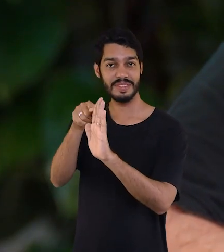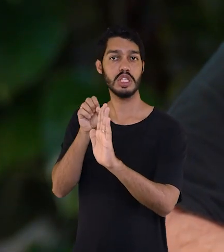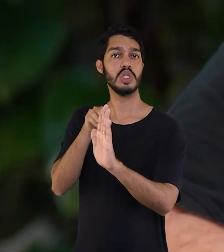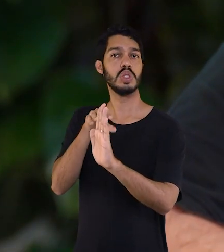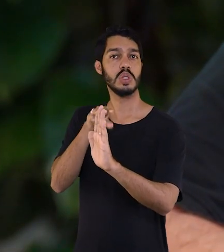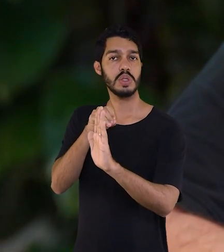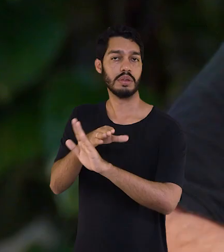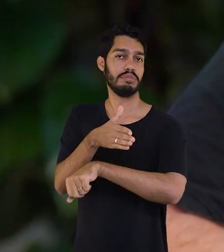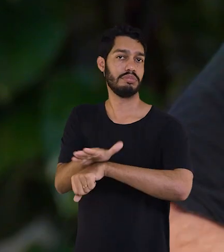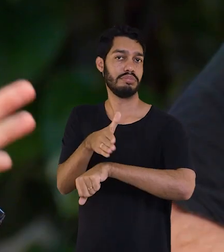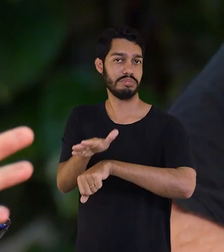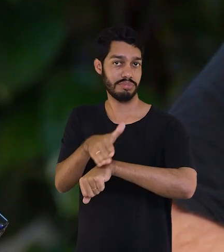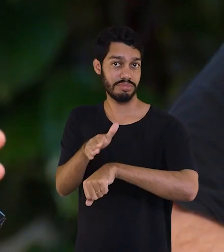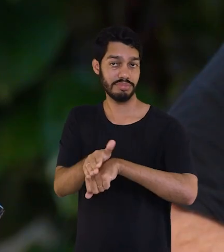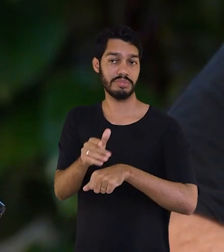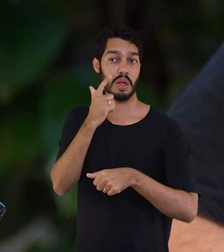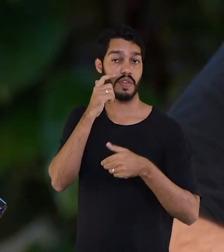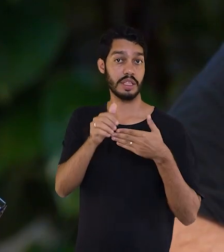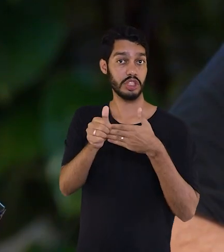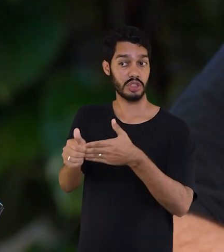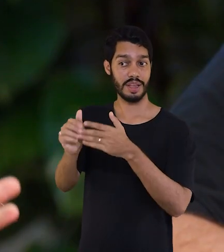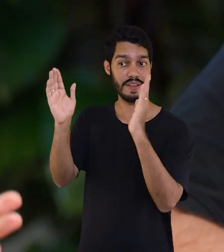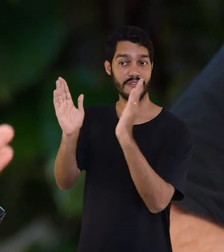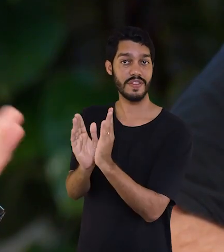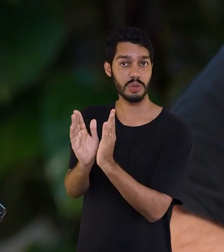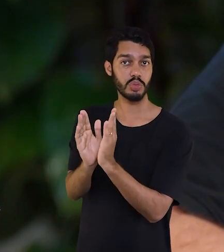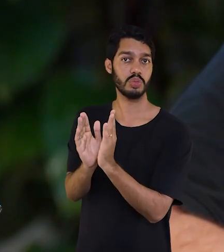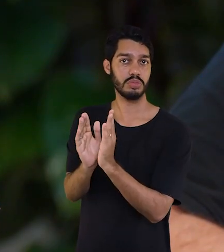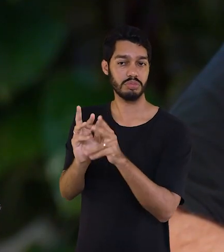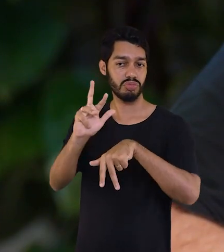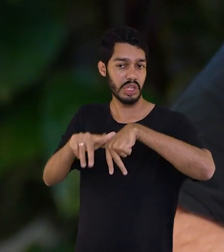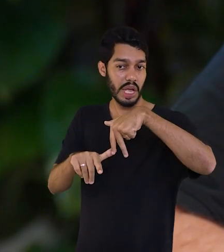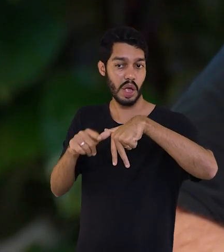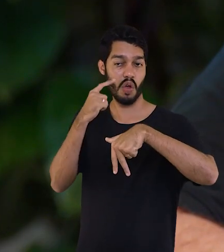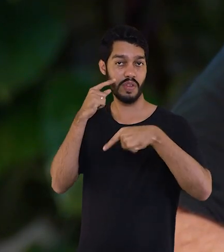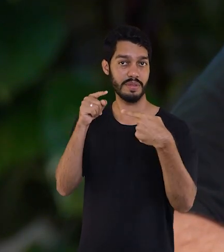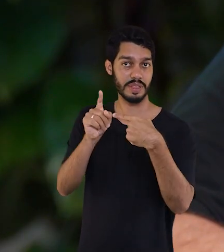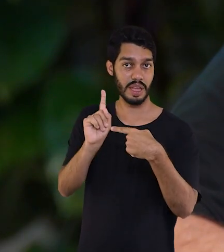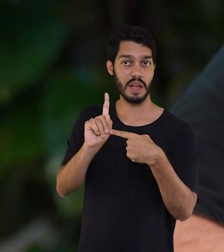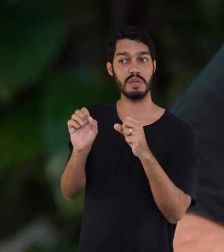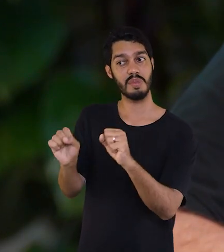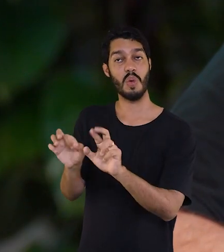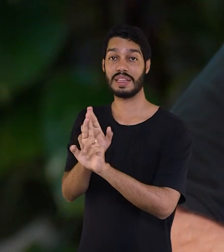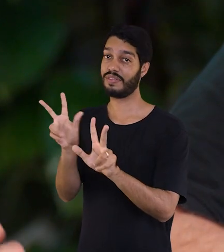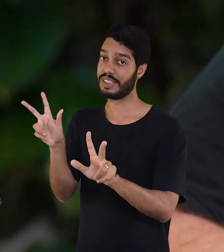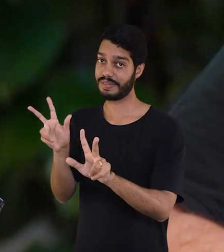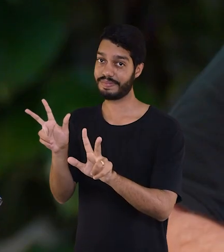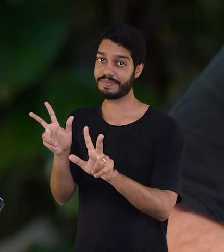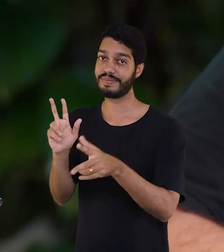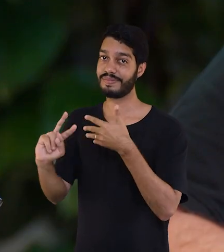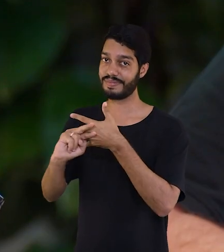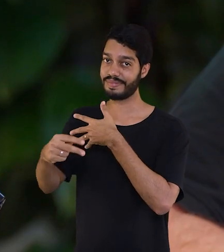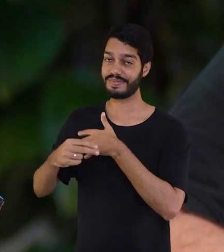tivesse sido ensinada, treinada ou tido direcionamento para realizar o filtro, desconsiderando esse atributo, o futuro